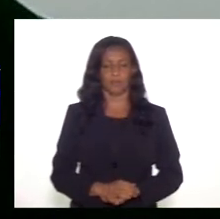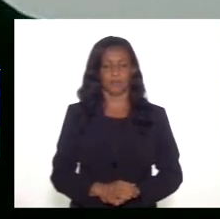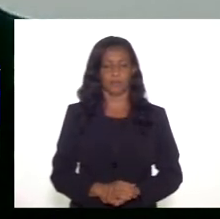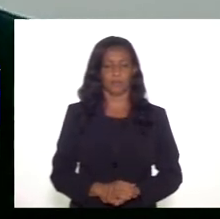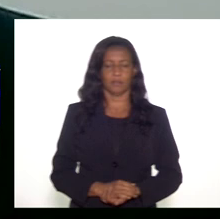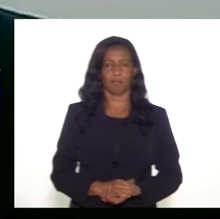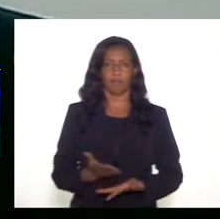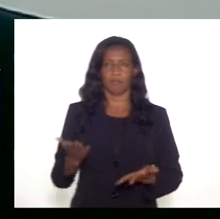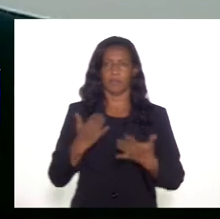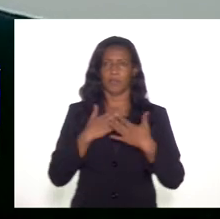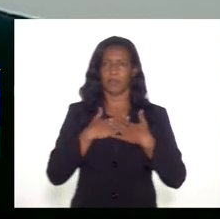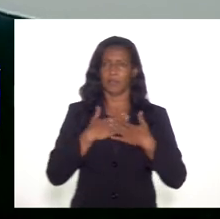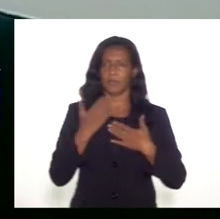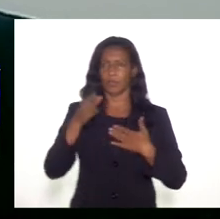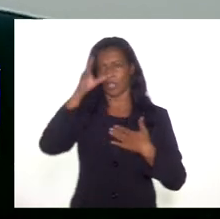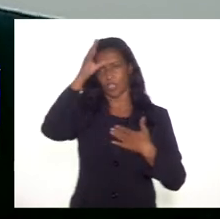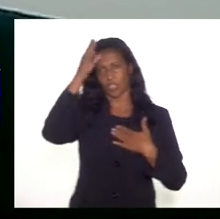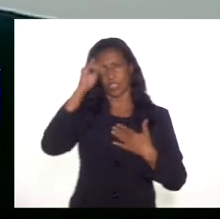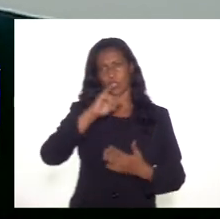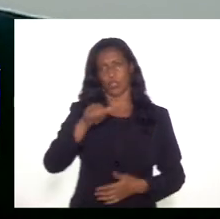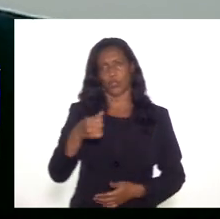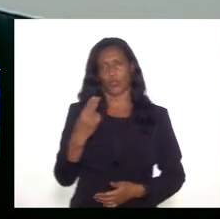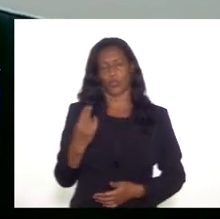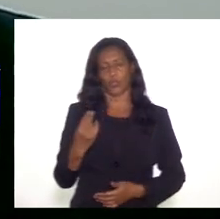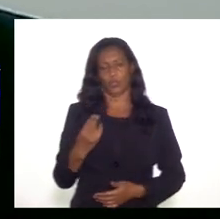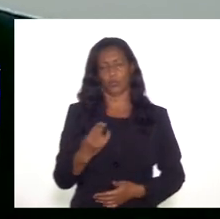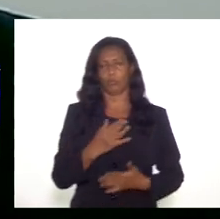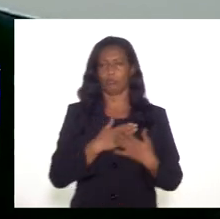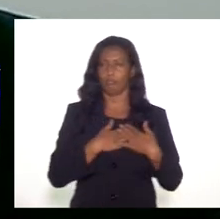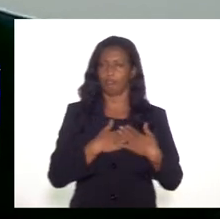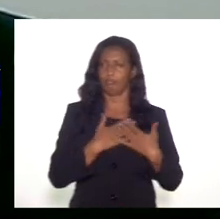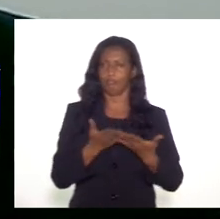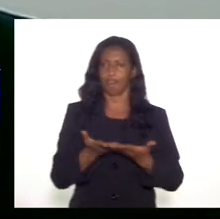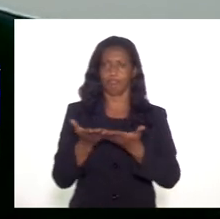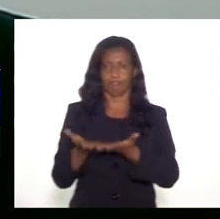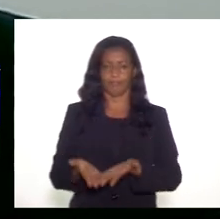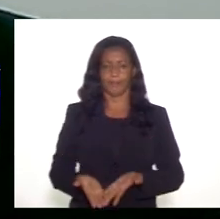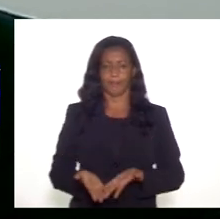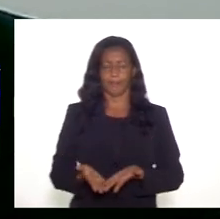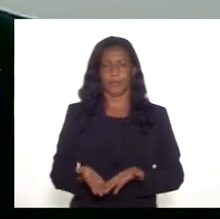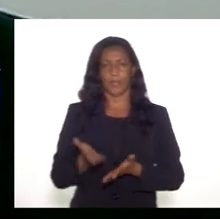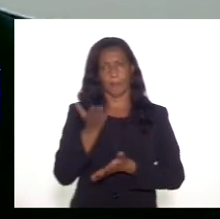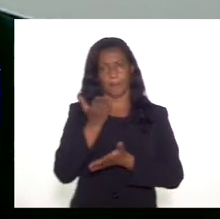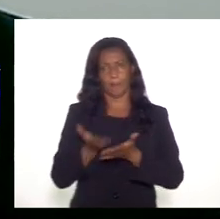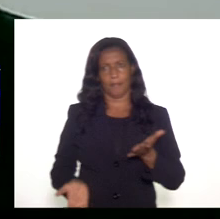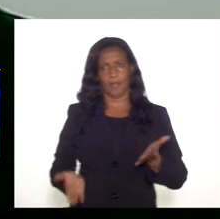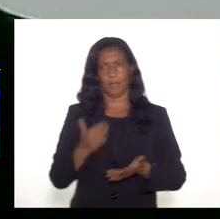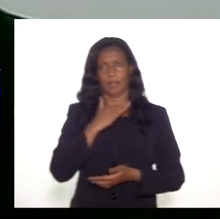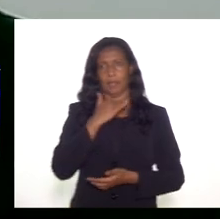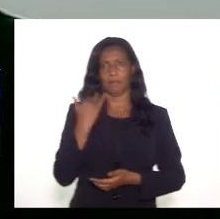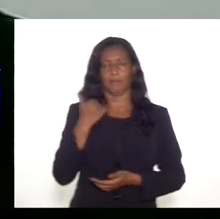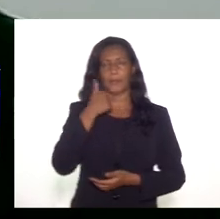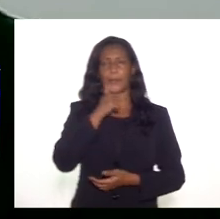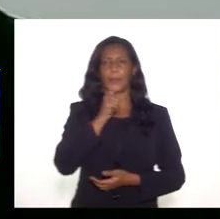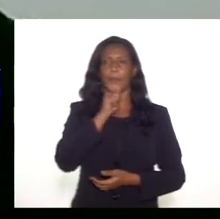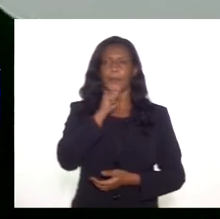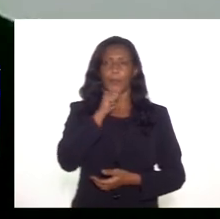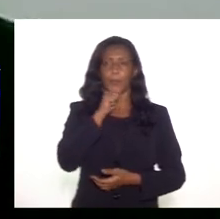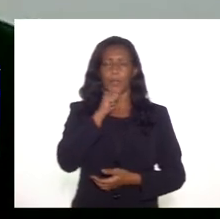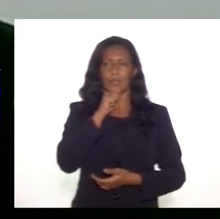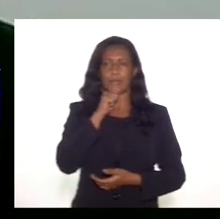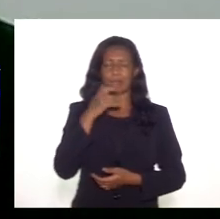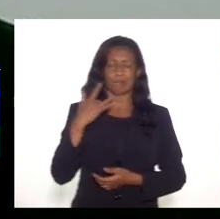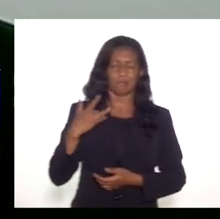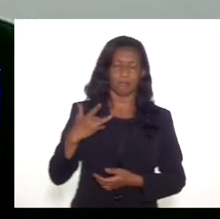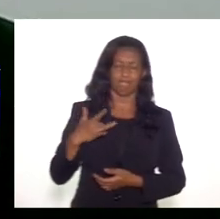saudar a vossa excelência, deputado Tiaju, e me solidarizar com sua perda, tão doída, dolorosa, sem dúvida